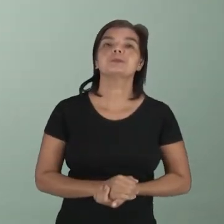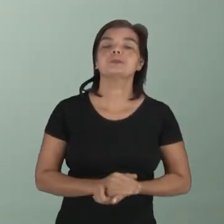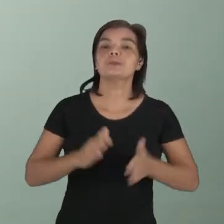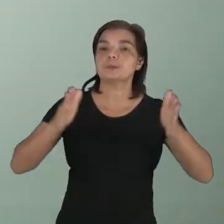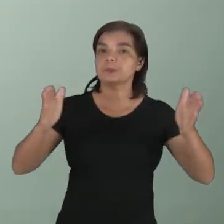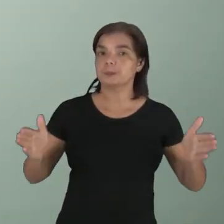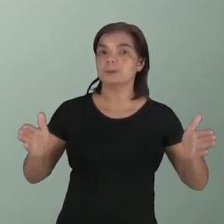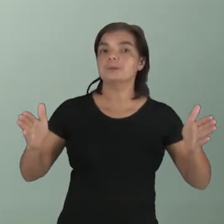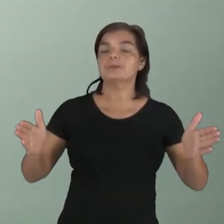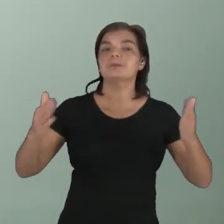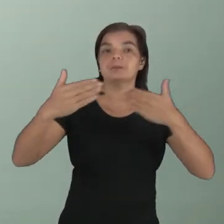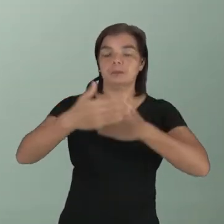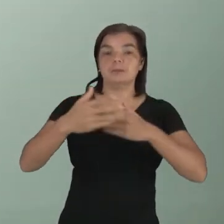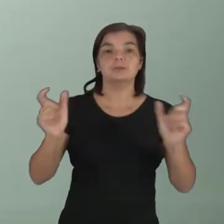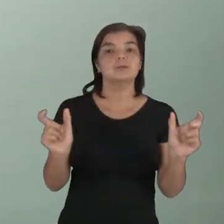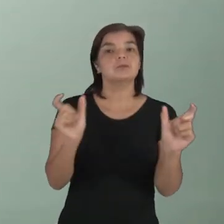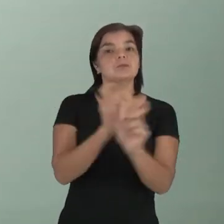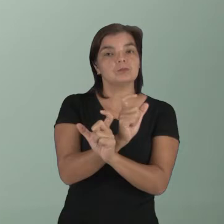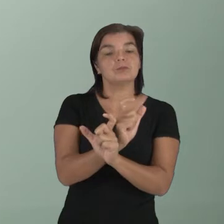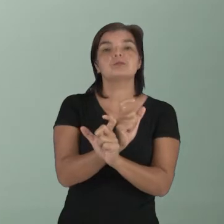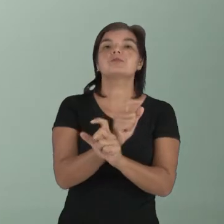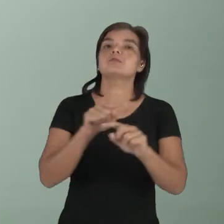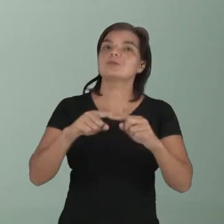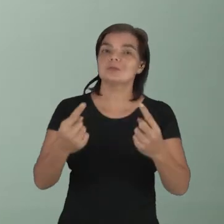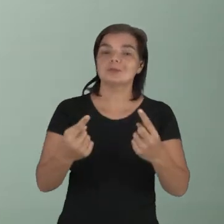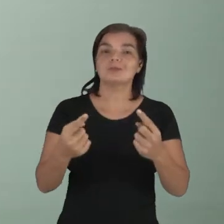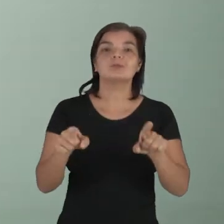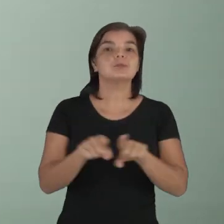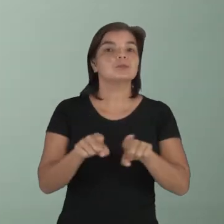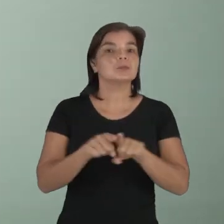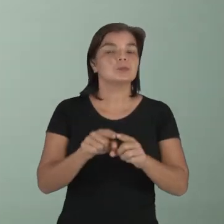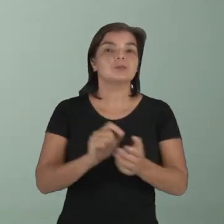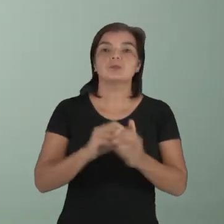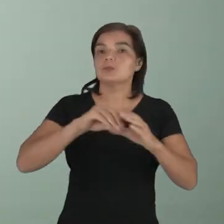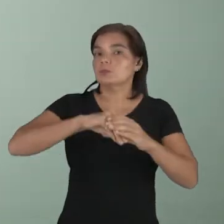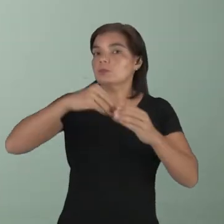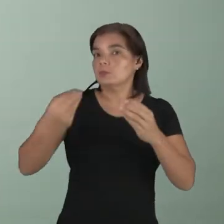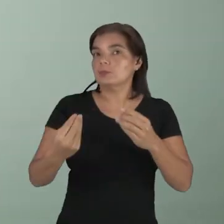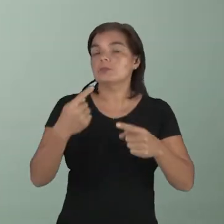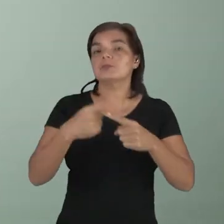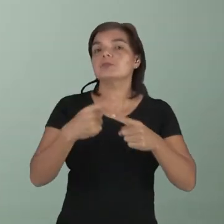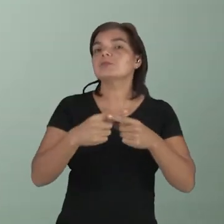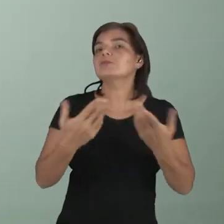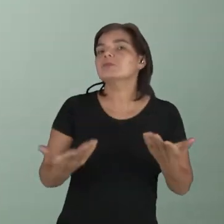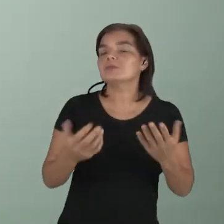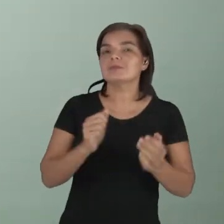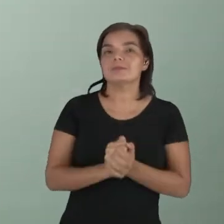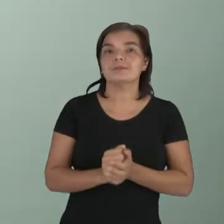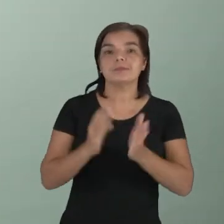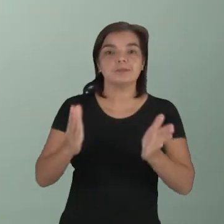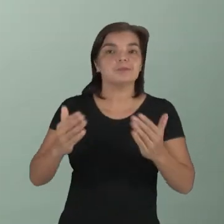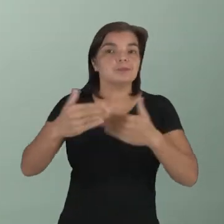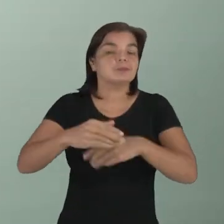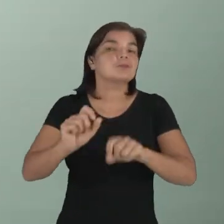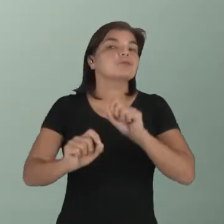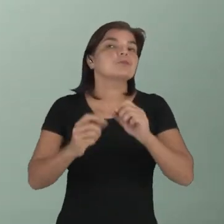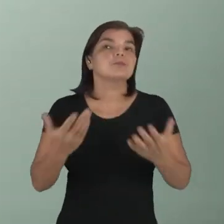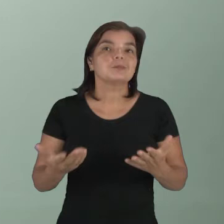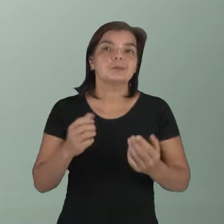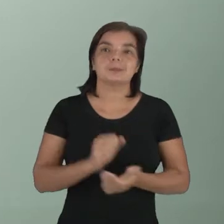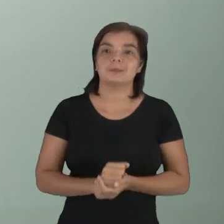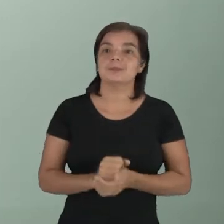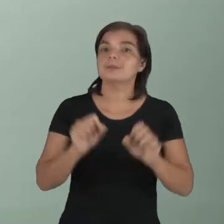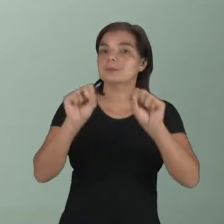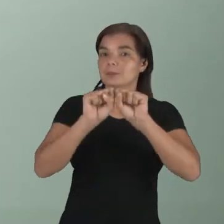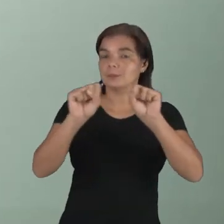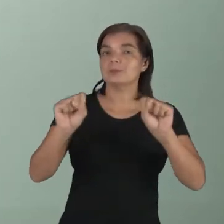cubo maior, eles estão trocando calor entre si, mas não estão trocando calor com o que está fora. Isso porque esse cubo de fora é